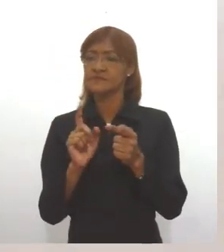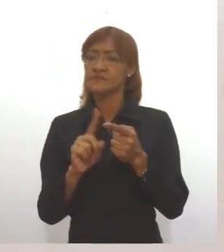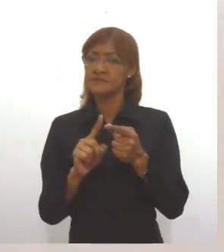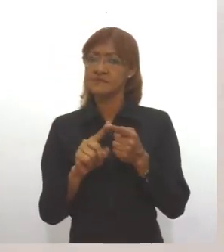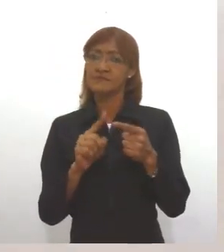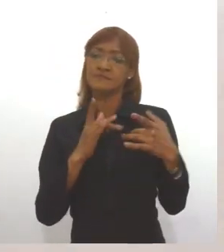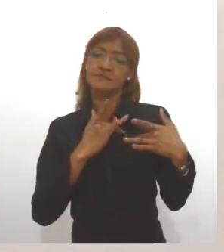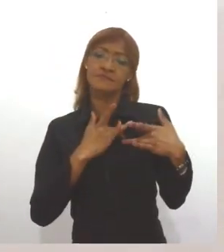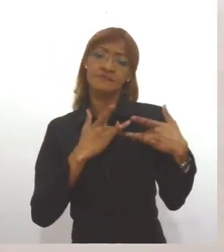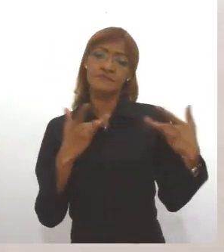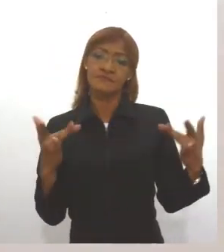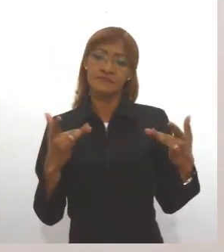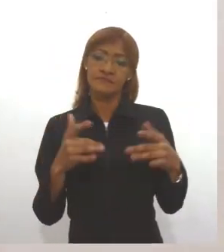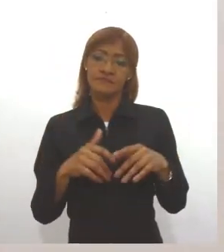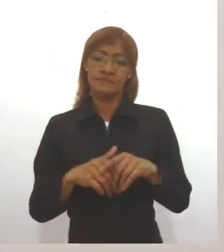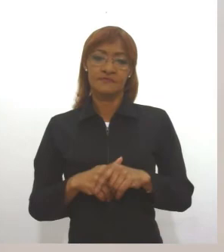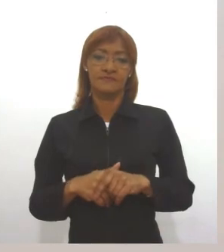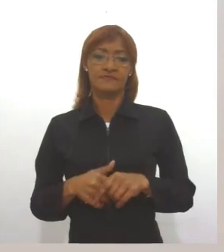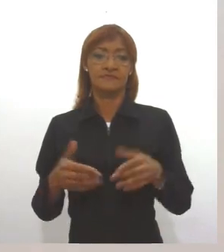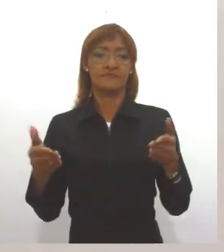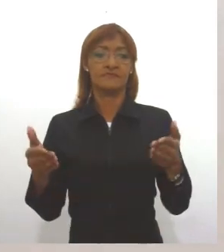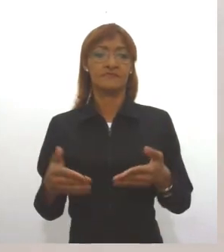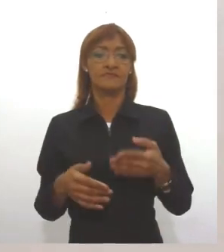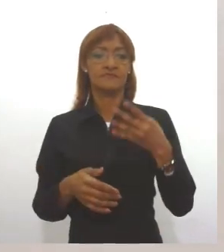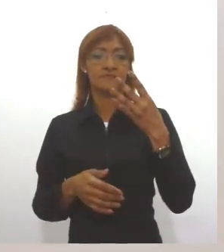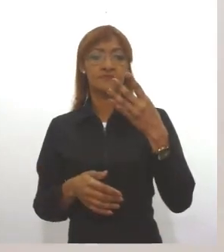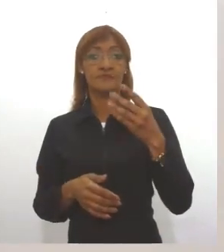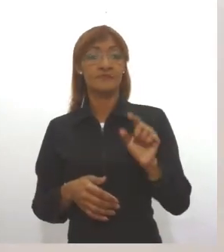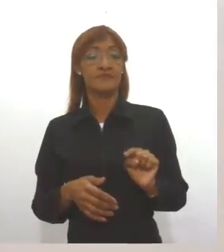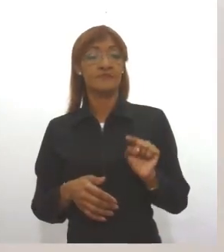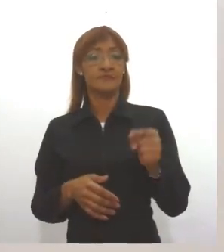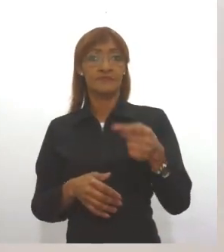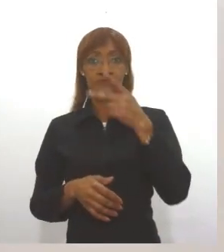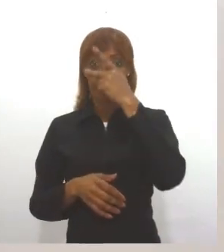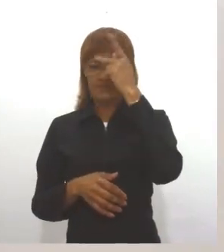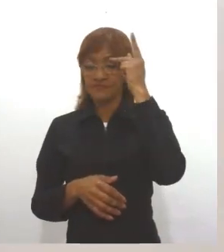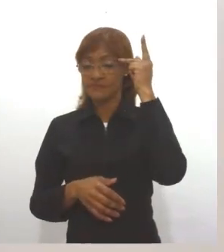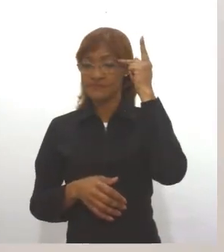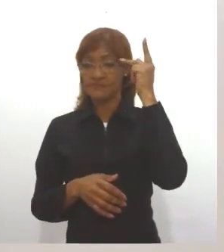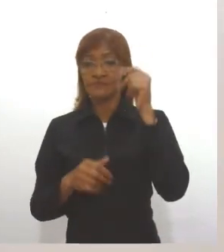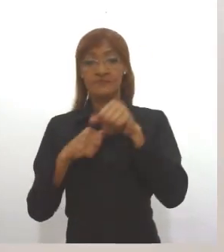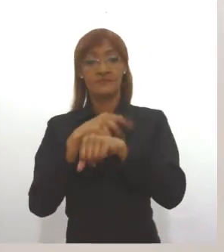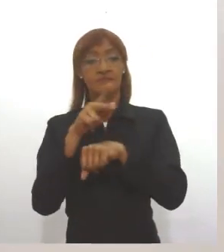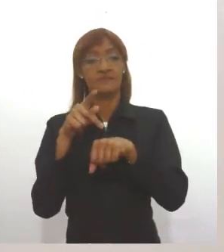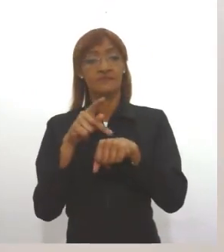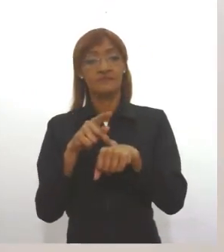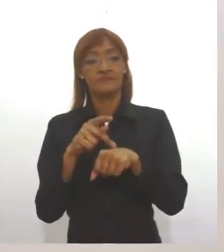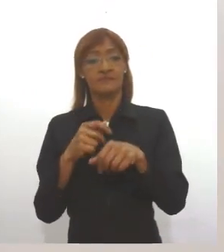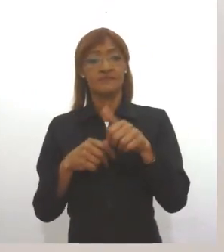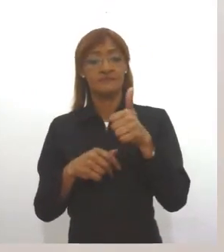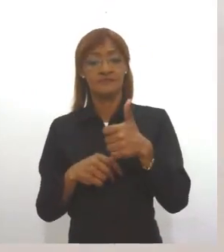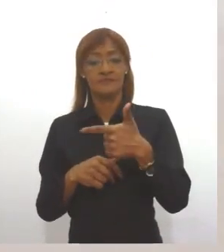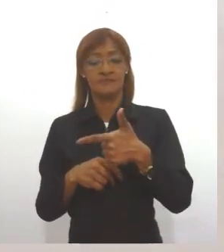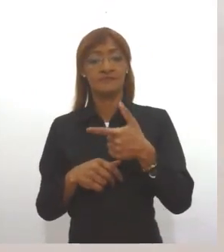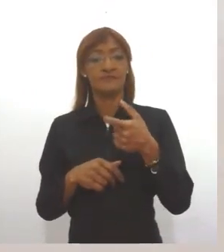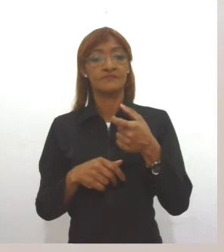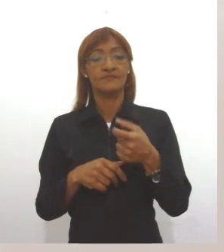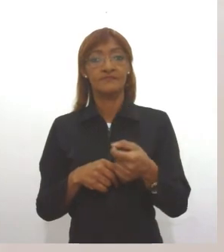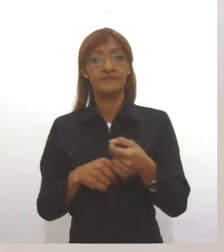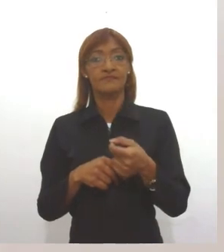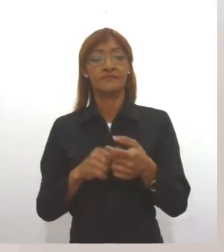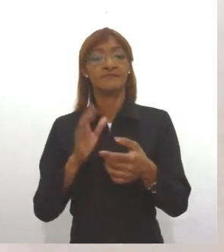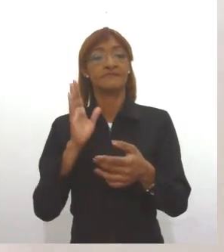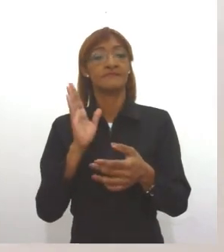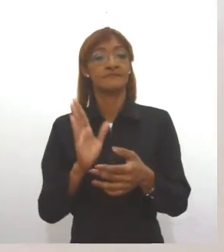do CVV. Nós temos hoje cerca de 4 mil voluntários em todo o país, com cerca de 120 postos, mas é um time que